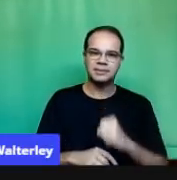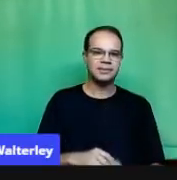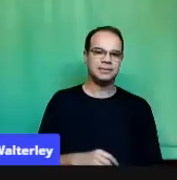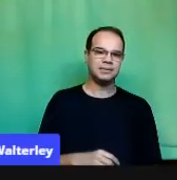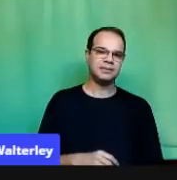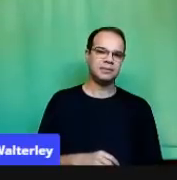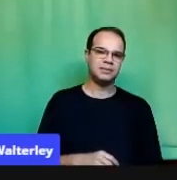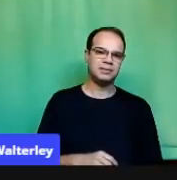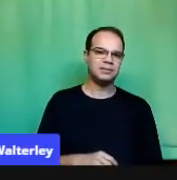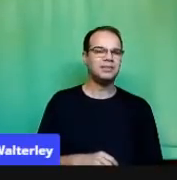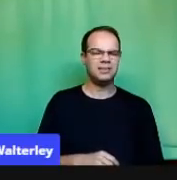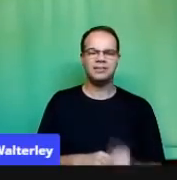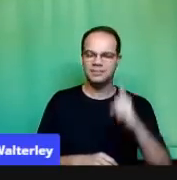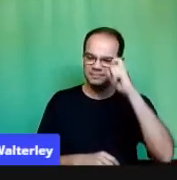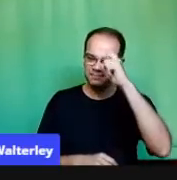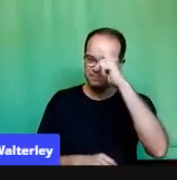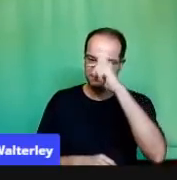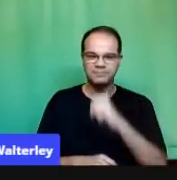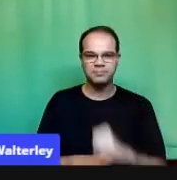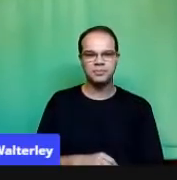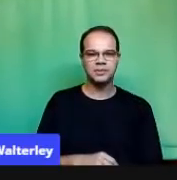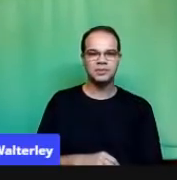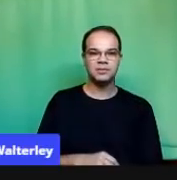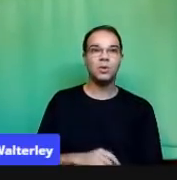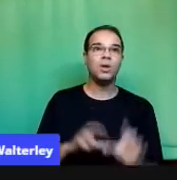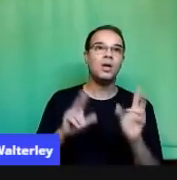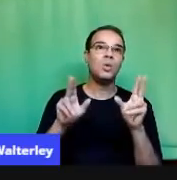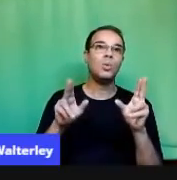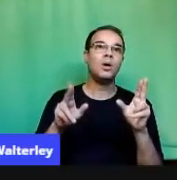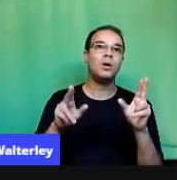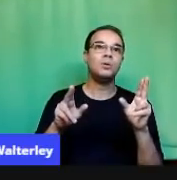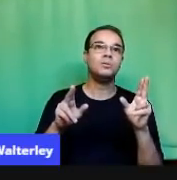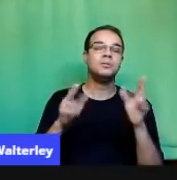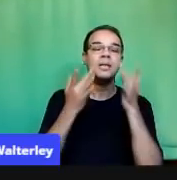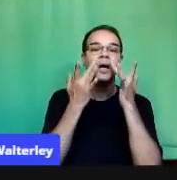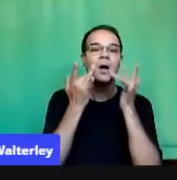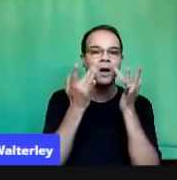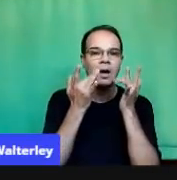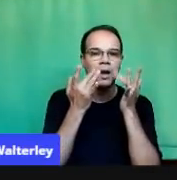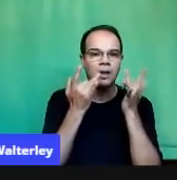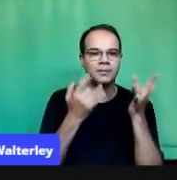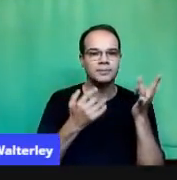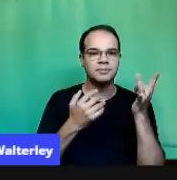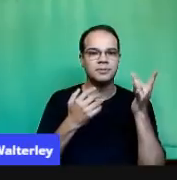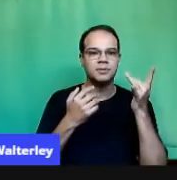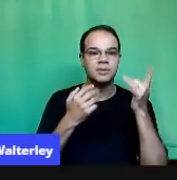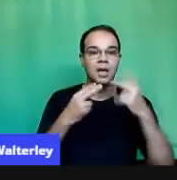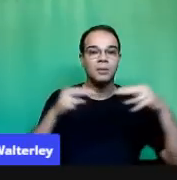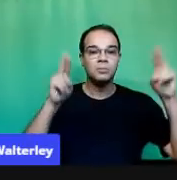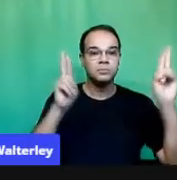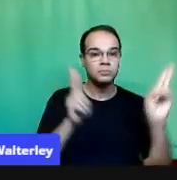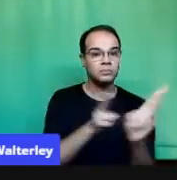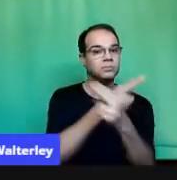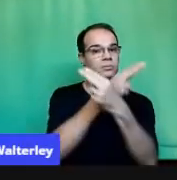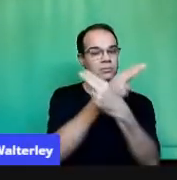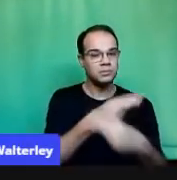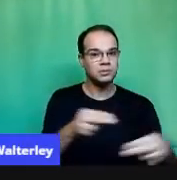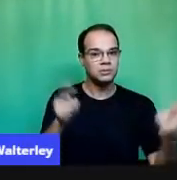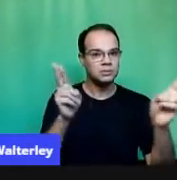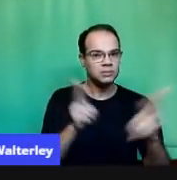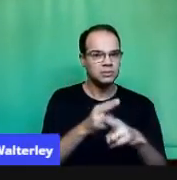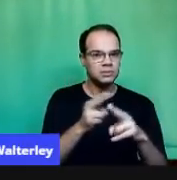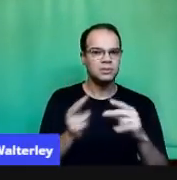outras linguagens, como teatro, dança e música, dentro da educação. A música ainda surgia, mas de